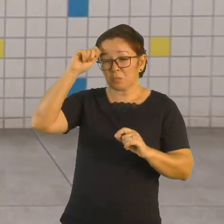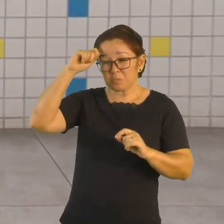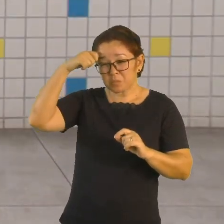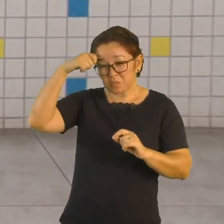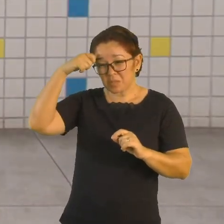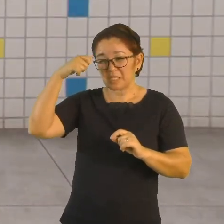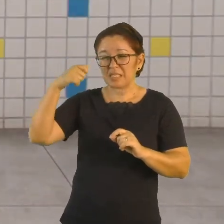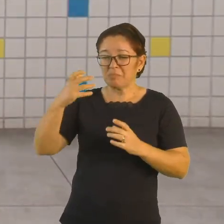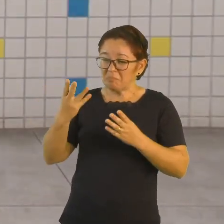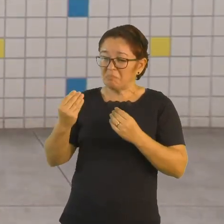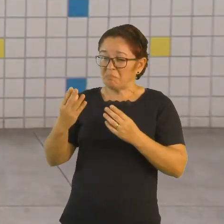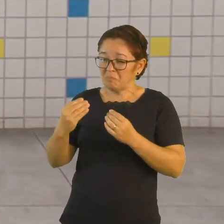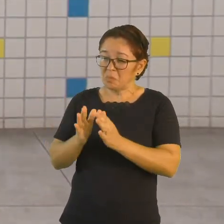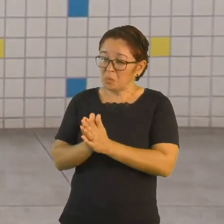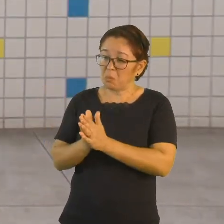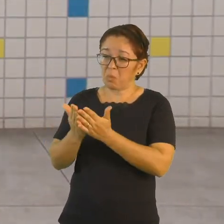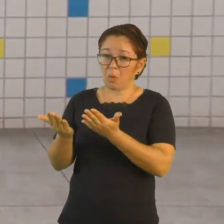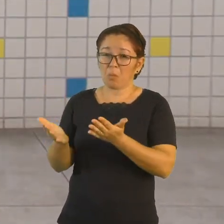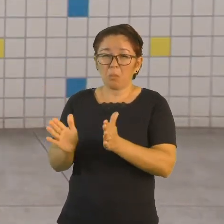11,4% para